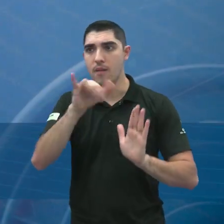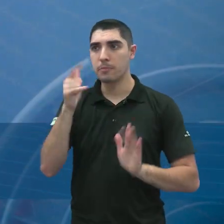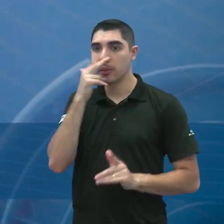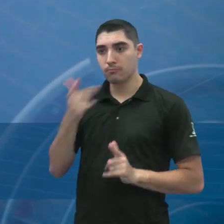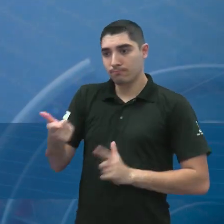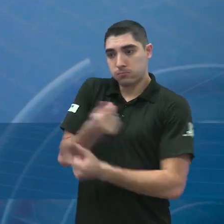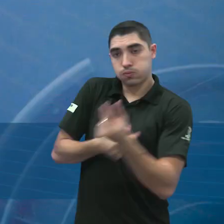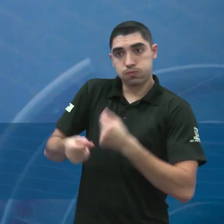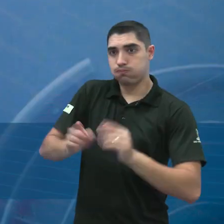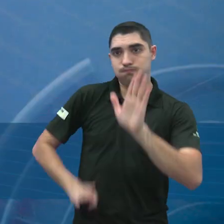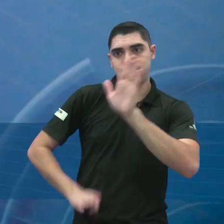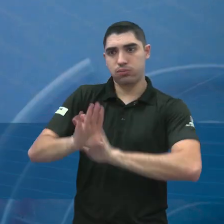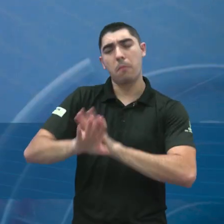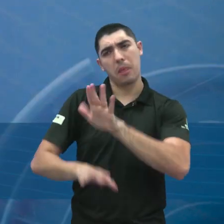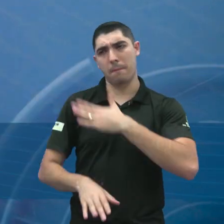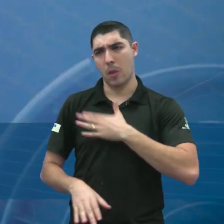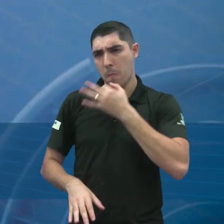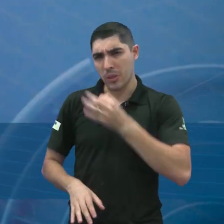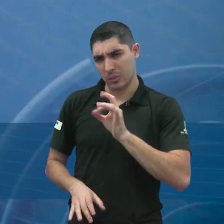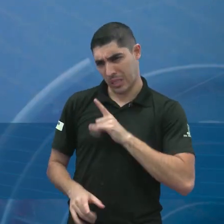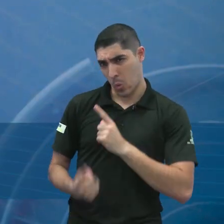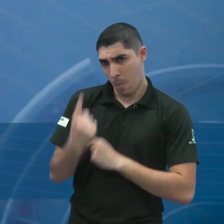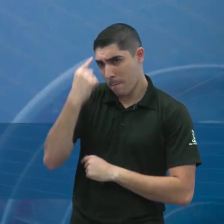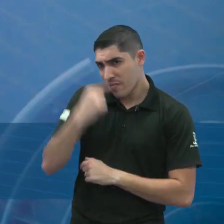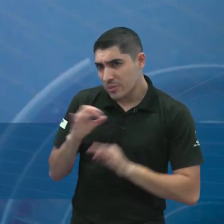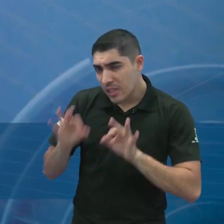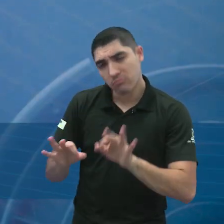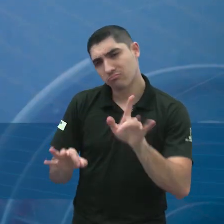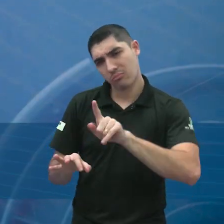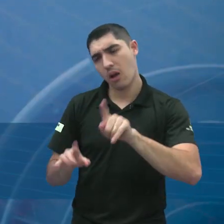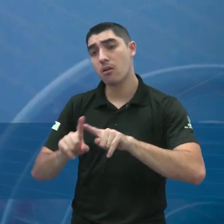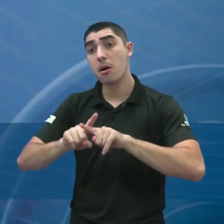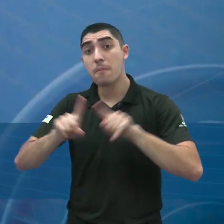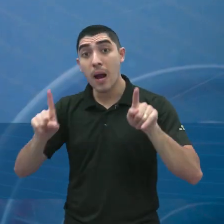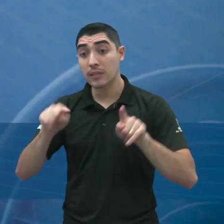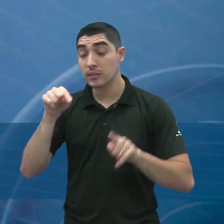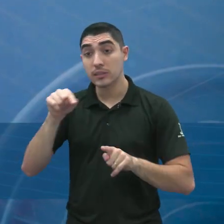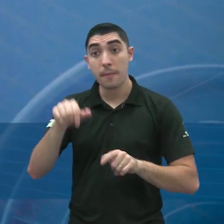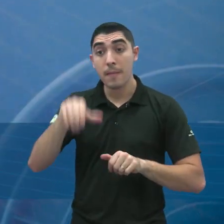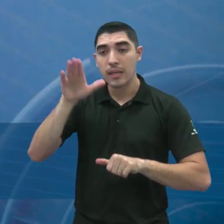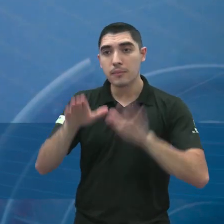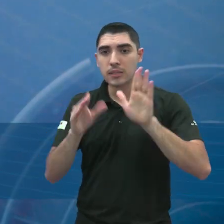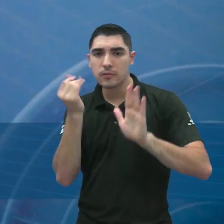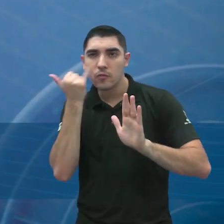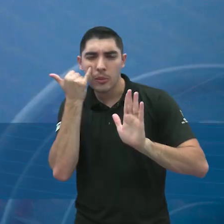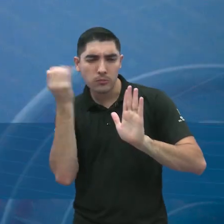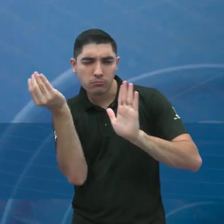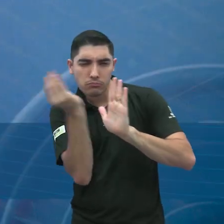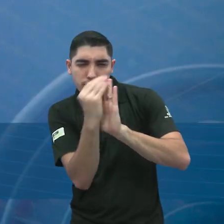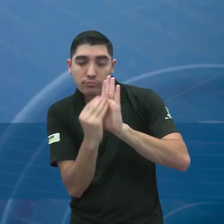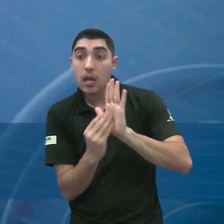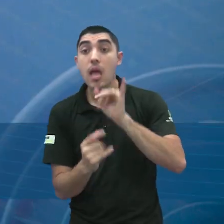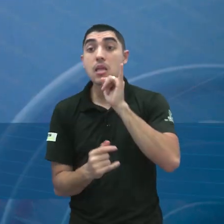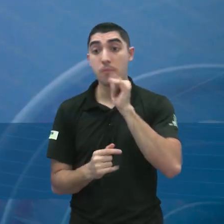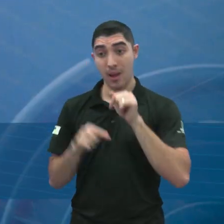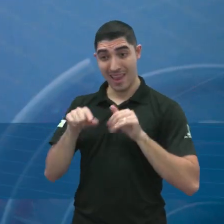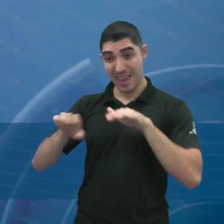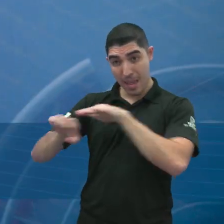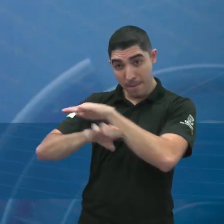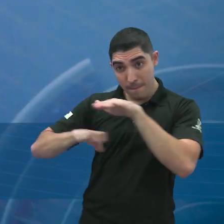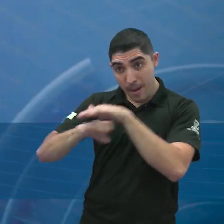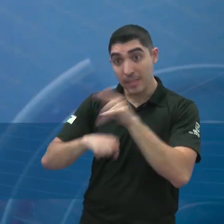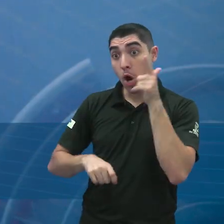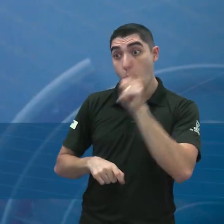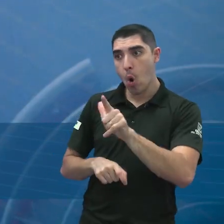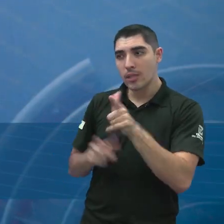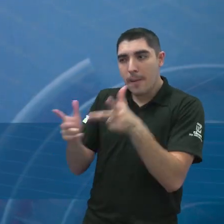rápido. Então, no meu ponto de vista, não. O que tem acontecido é que cada vez mais está segmentado. Então, as empresas que conseguem nichar e